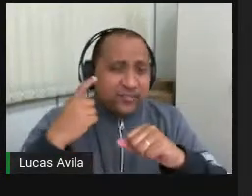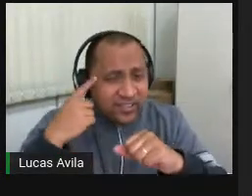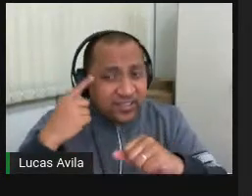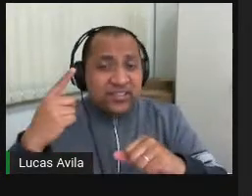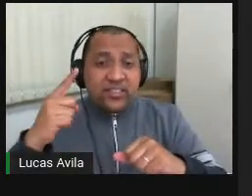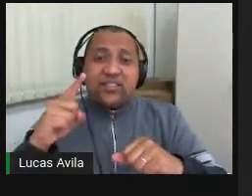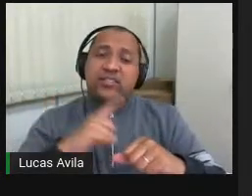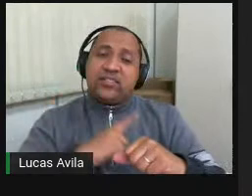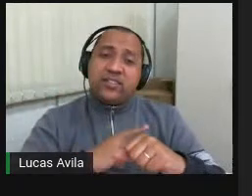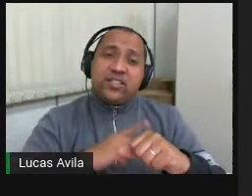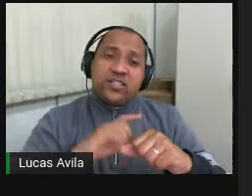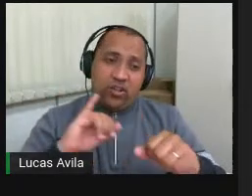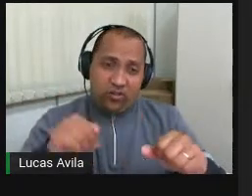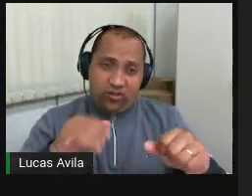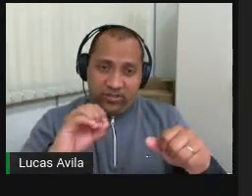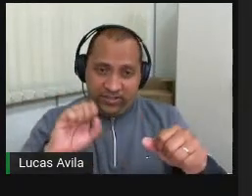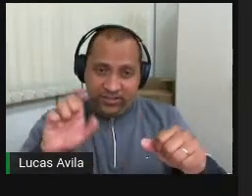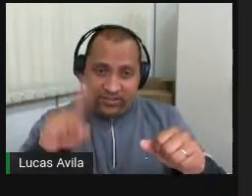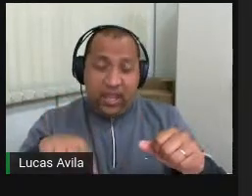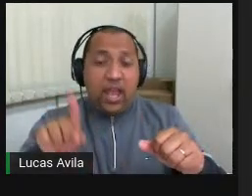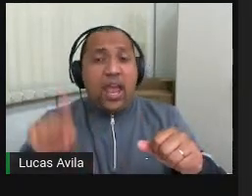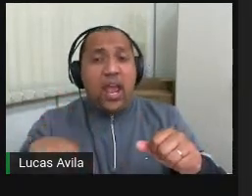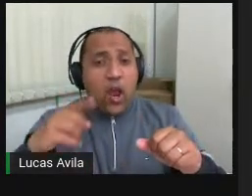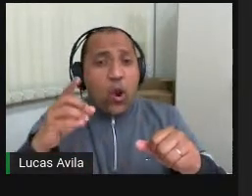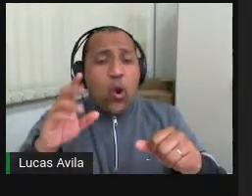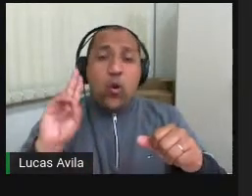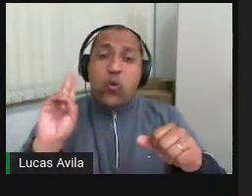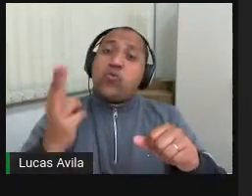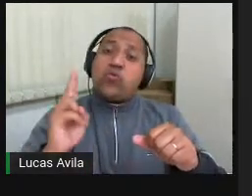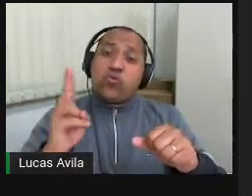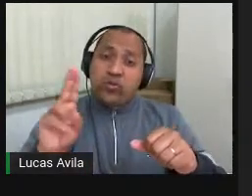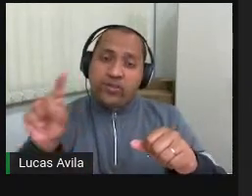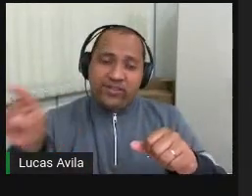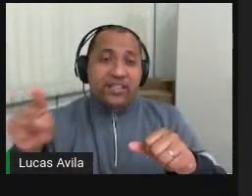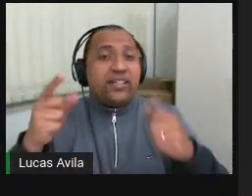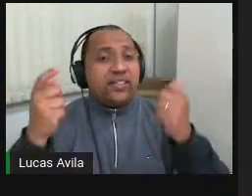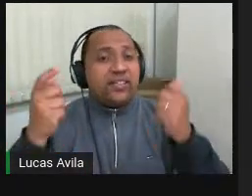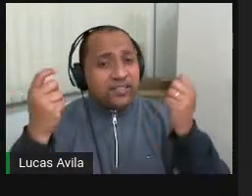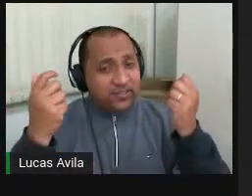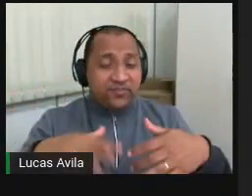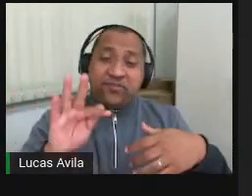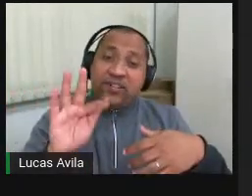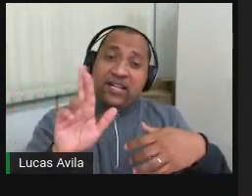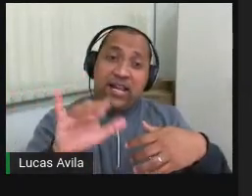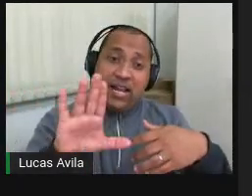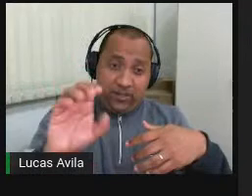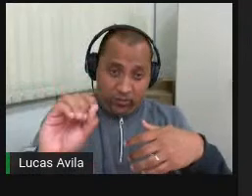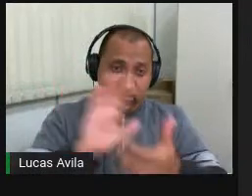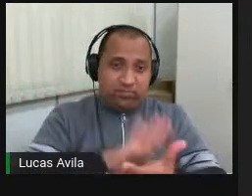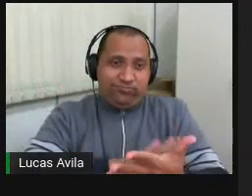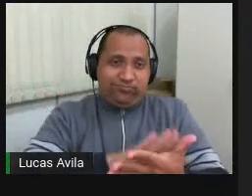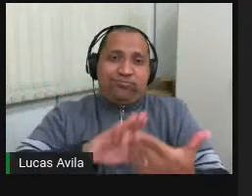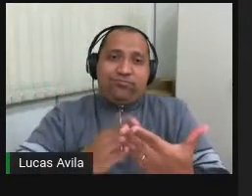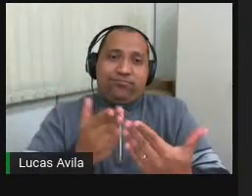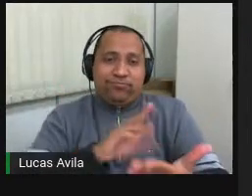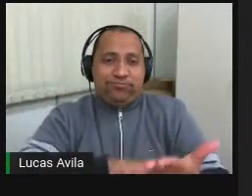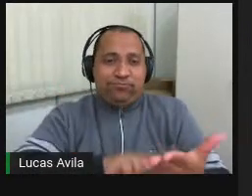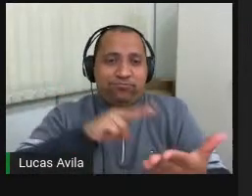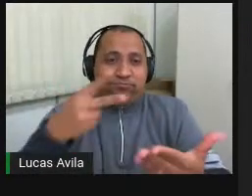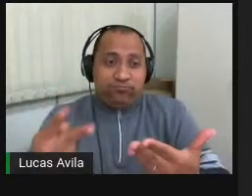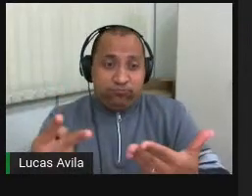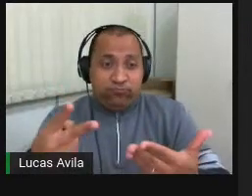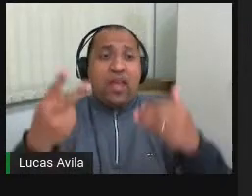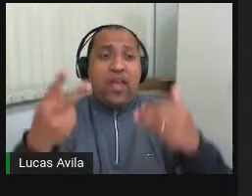Morolossi, de uruguaio, o conto traduzido por José Faraco, que relata o seguinte: uma viagem